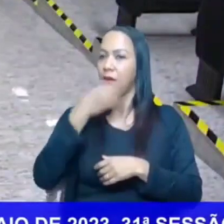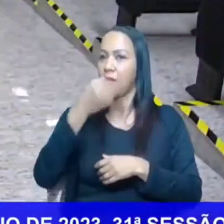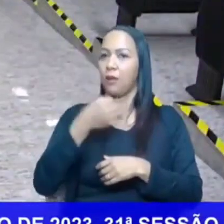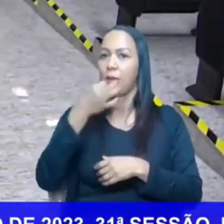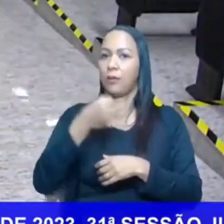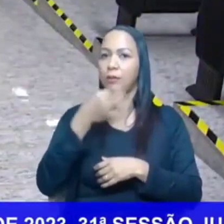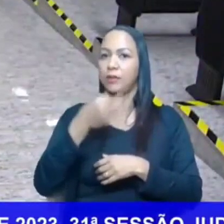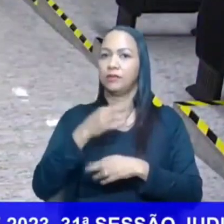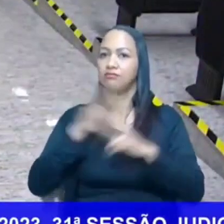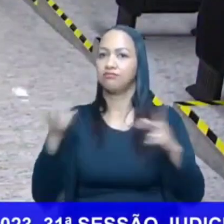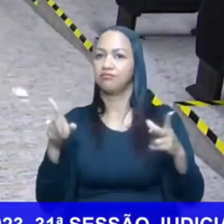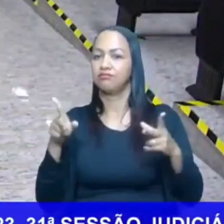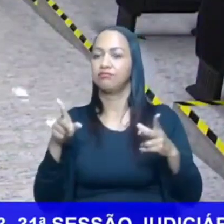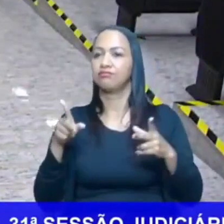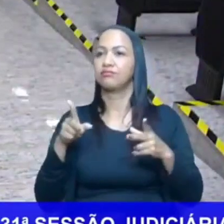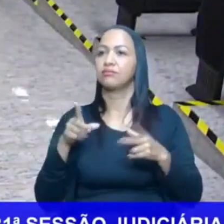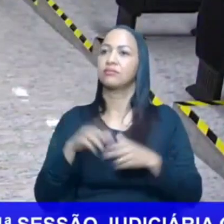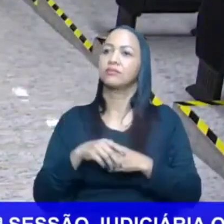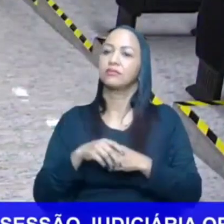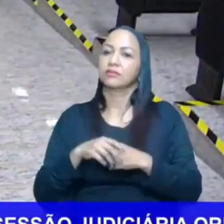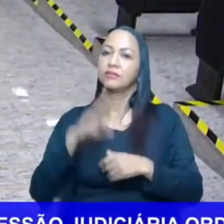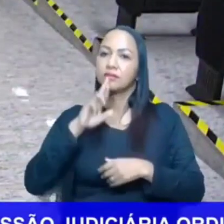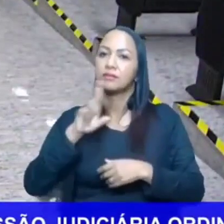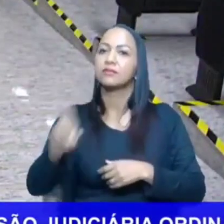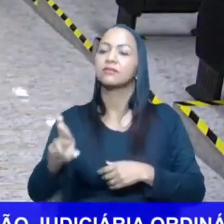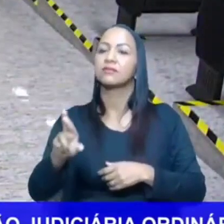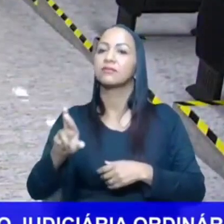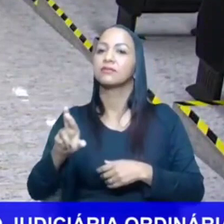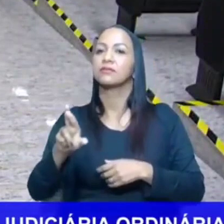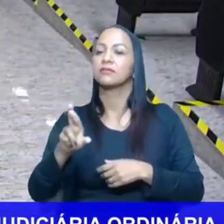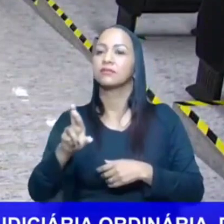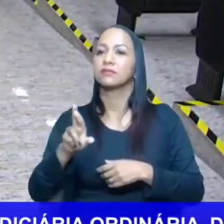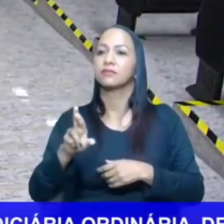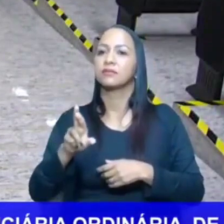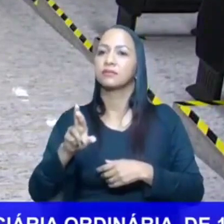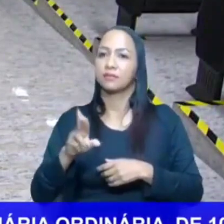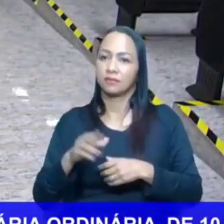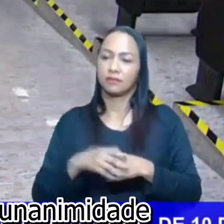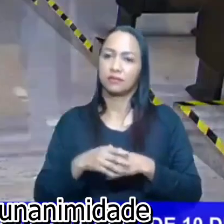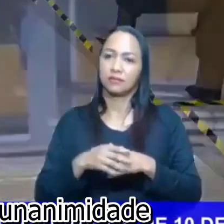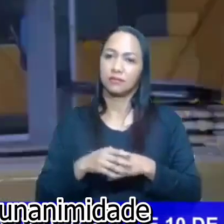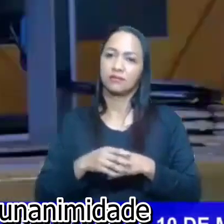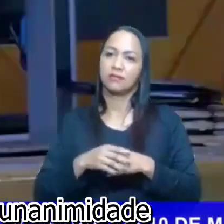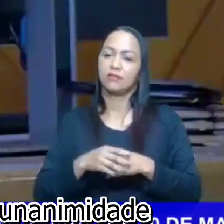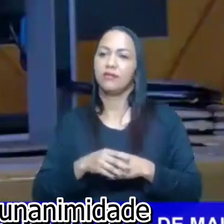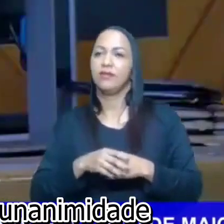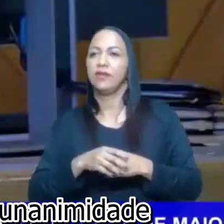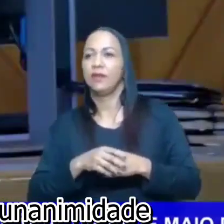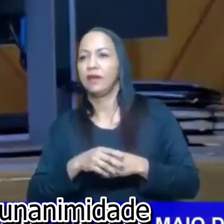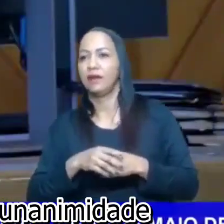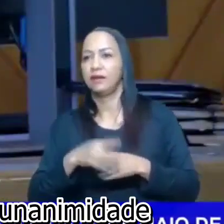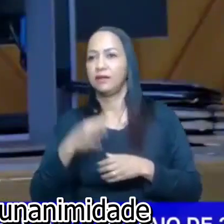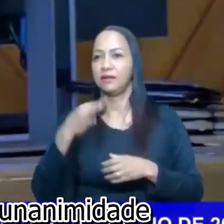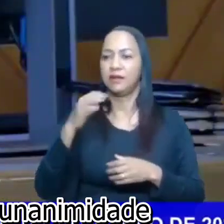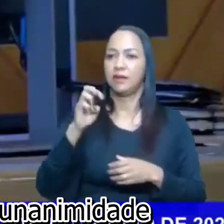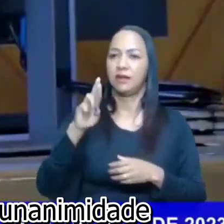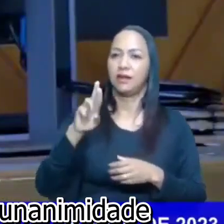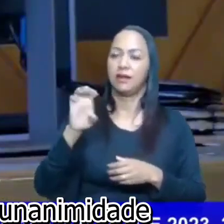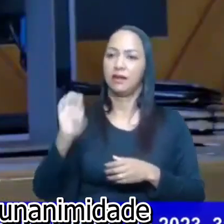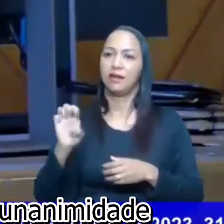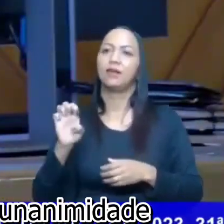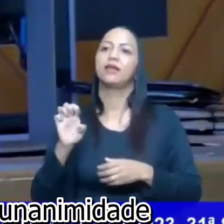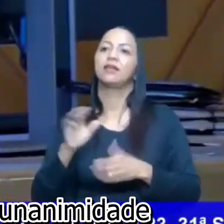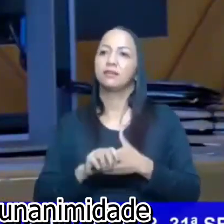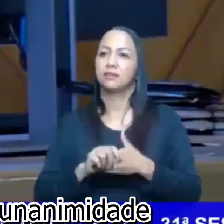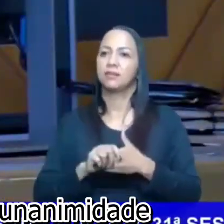não havendo, o resultado é o Pleno do Tribunal Regional Eleitoral do Amapá,